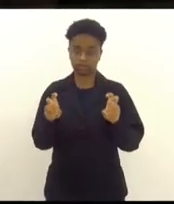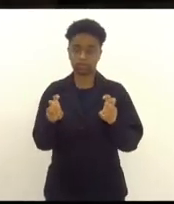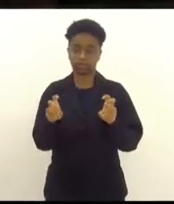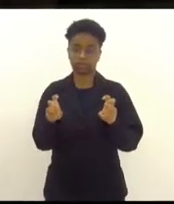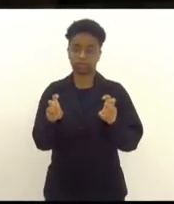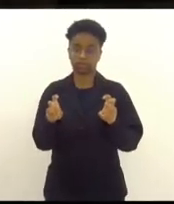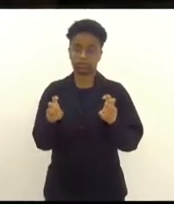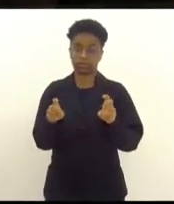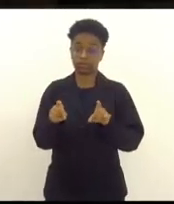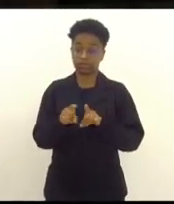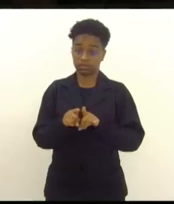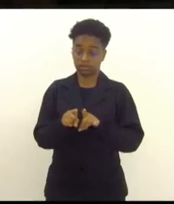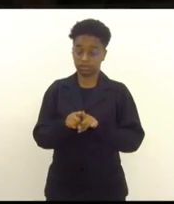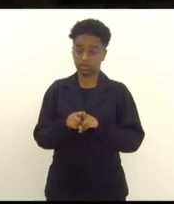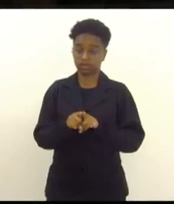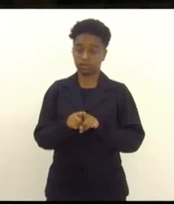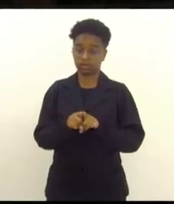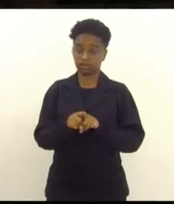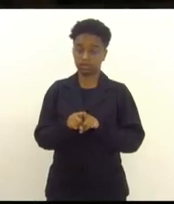finalmente